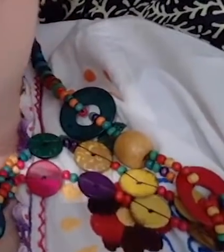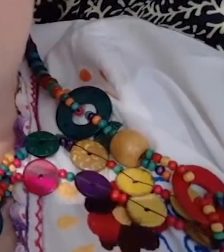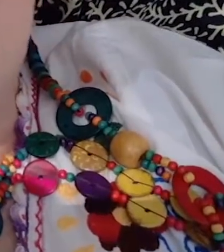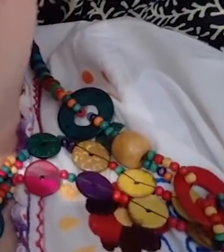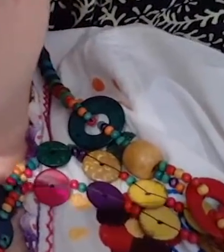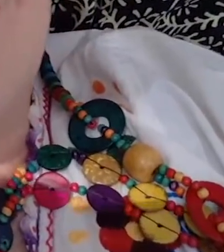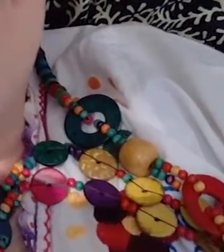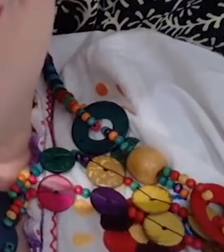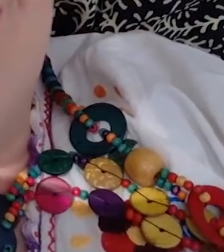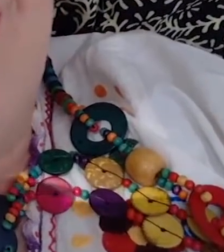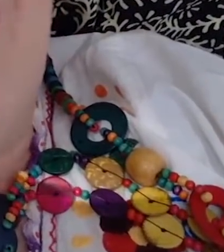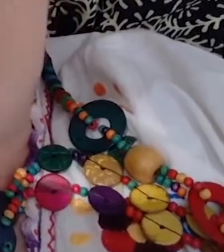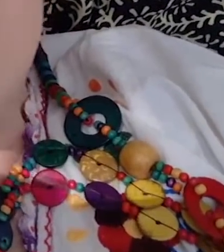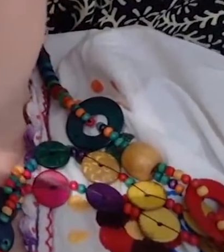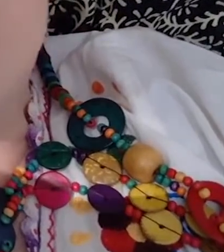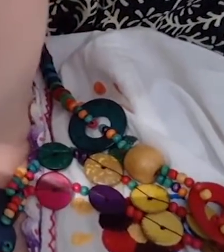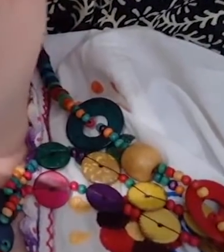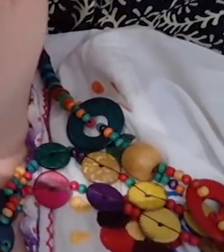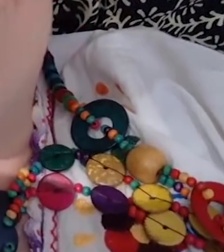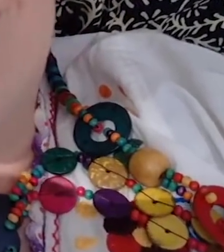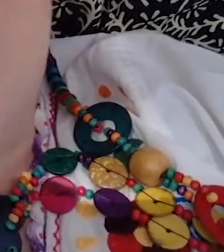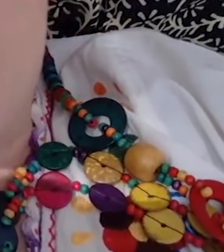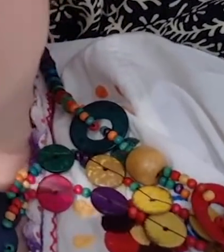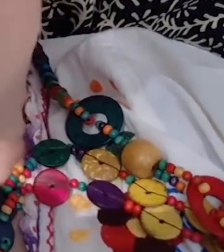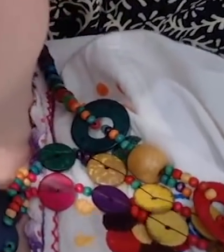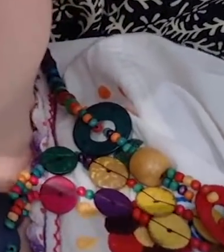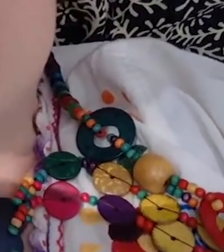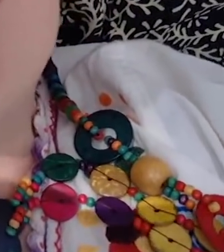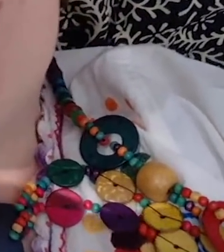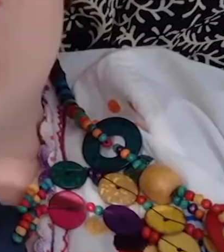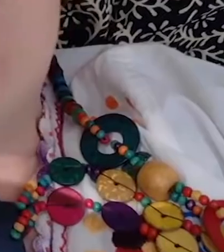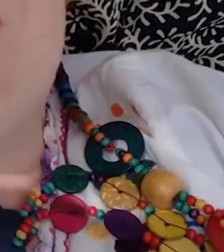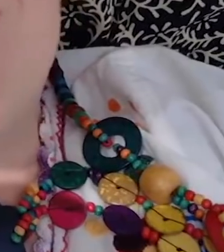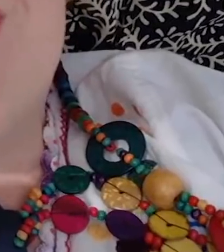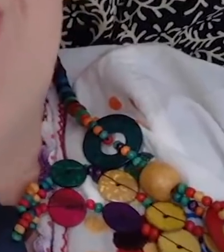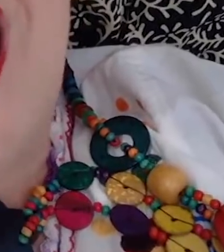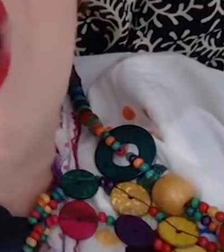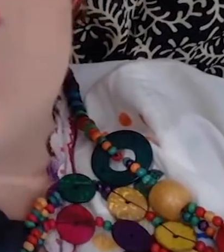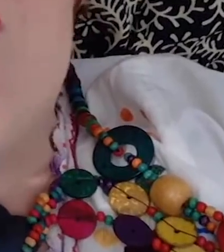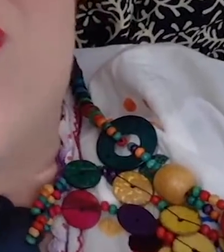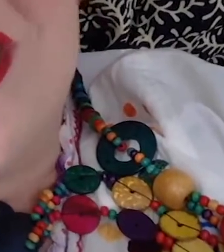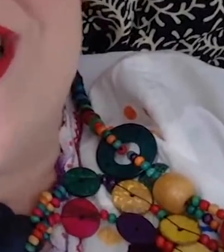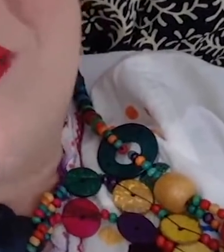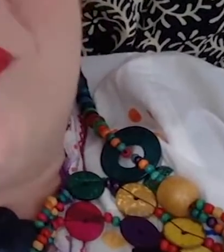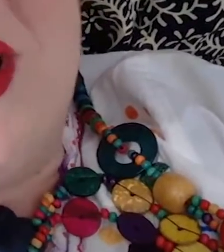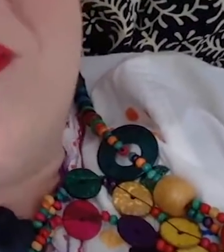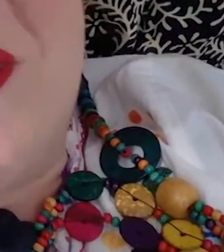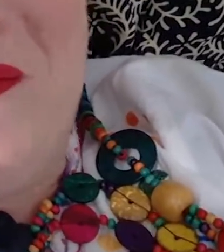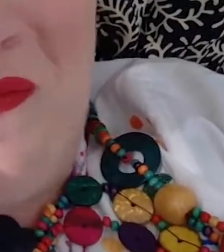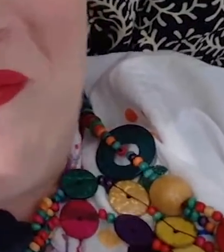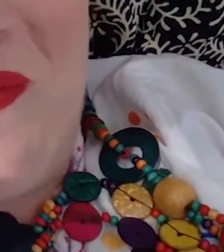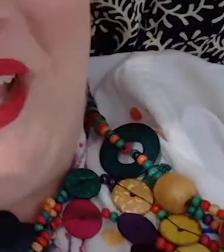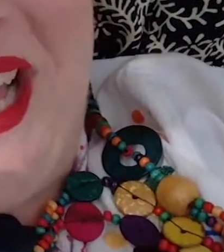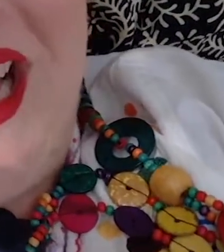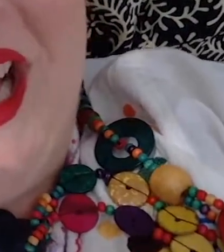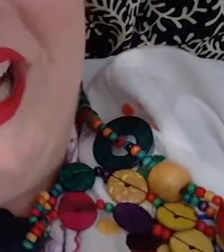que podemos fazer ao ouvir, o que podemos sentir ao ouvir esse